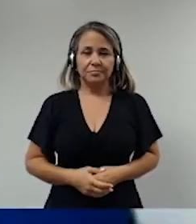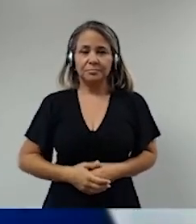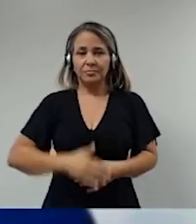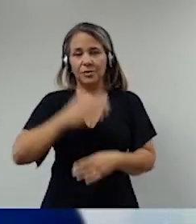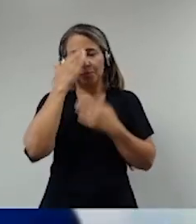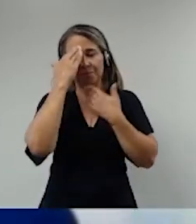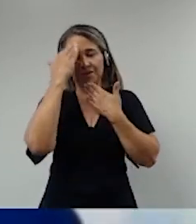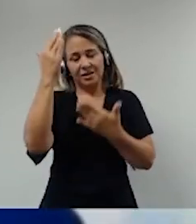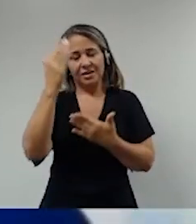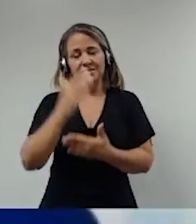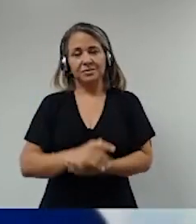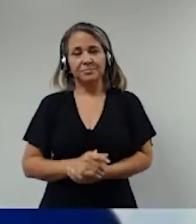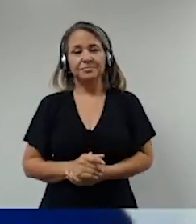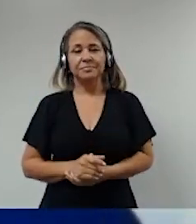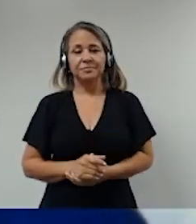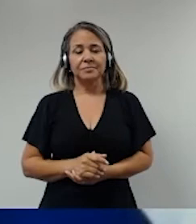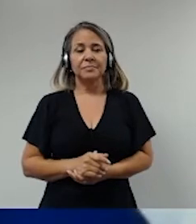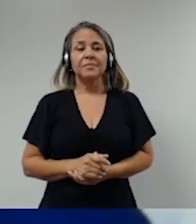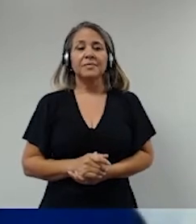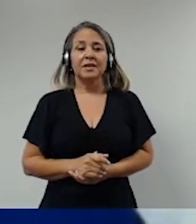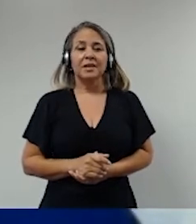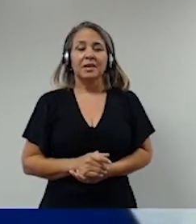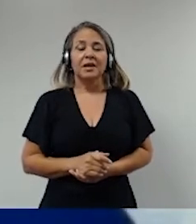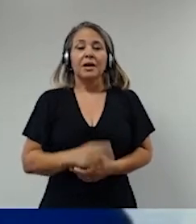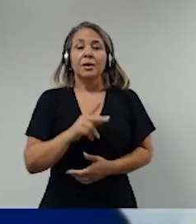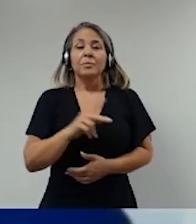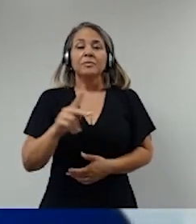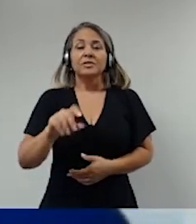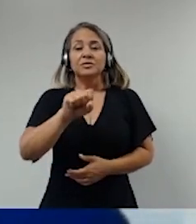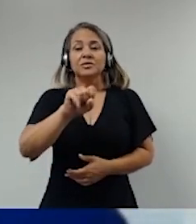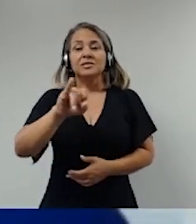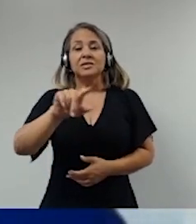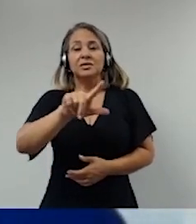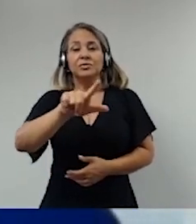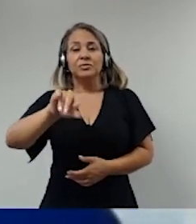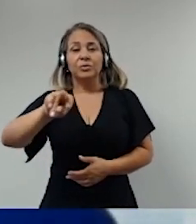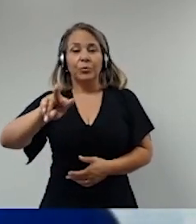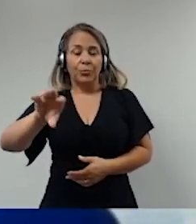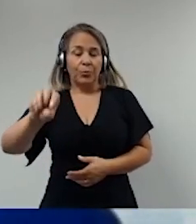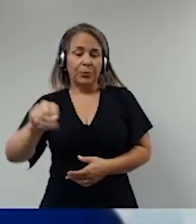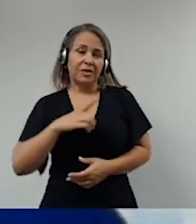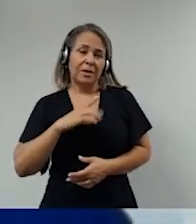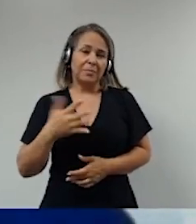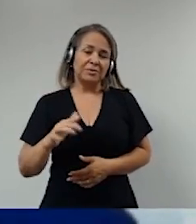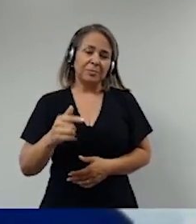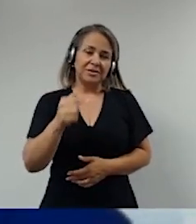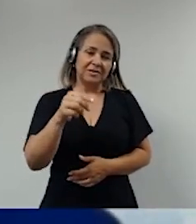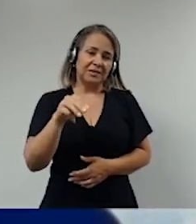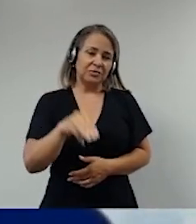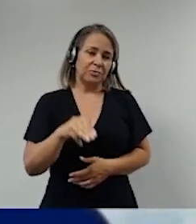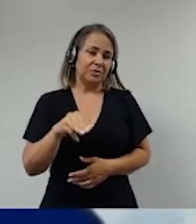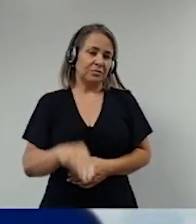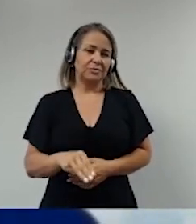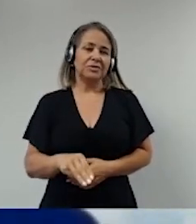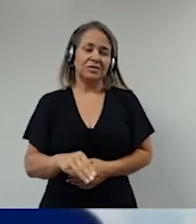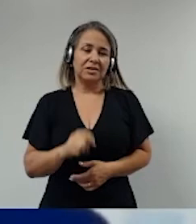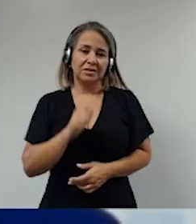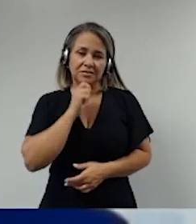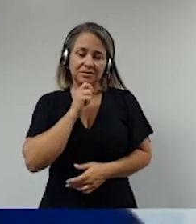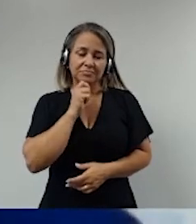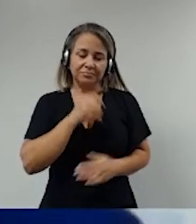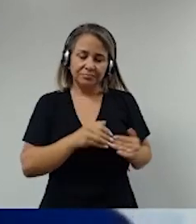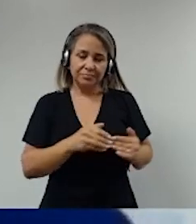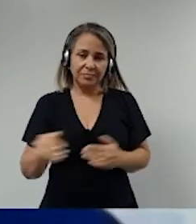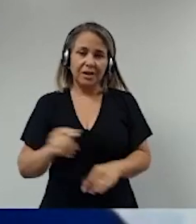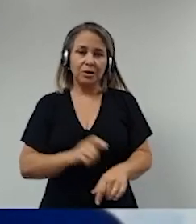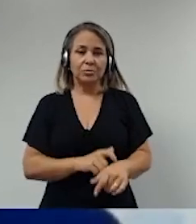Obrigado, Pedro Zezé. Professor Silvio, nós temos aqui cerca de, eu acho que 7 minutos, e aí desse tempo eu